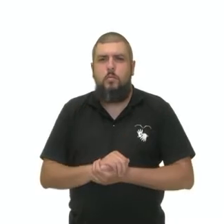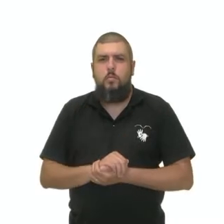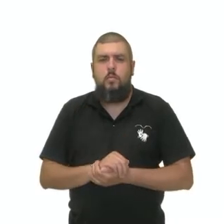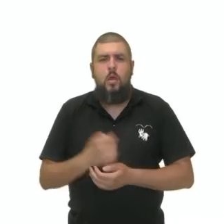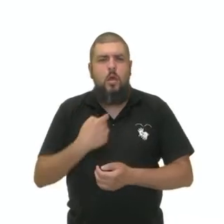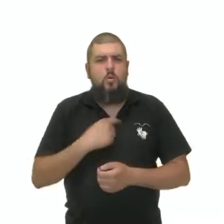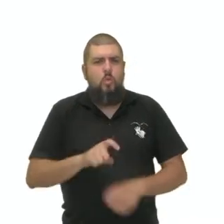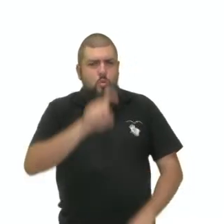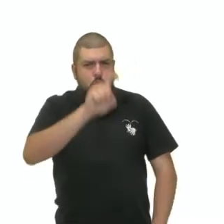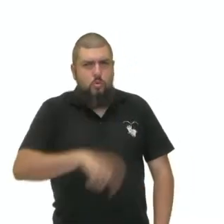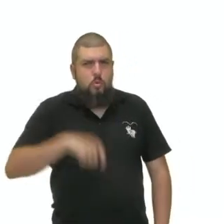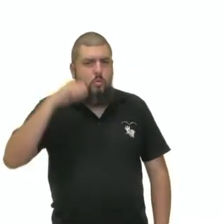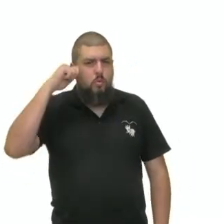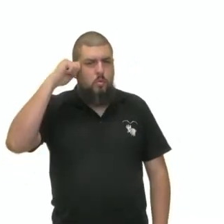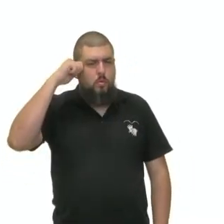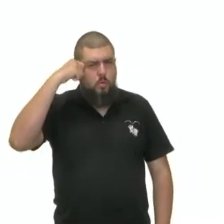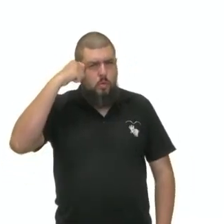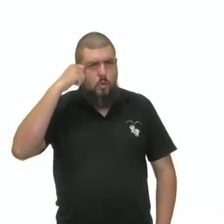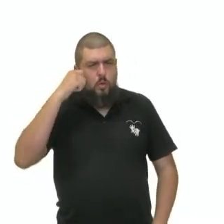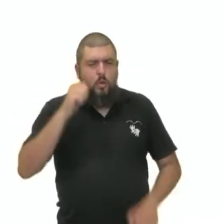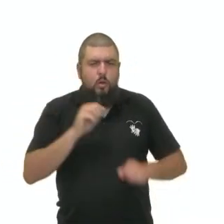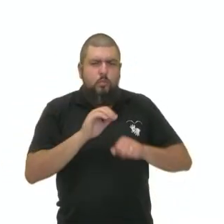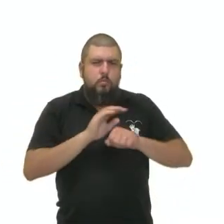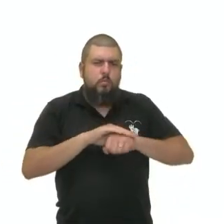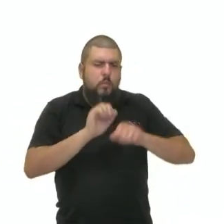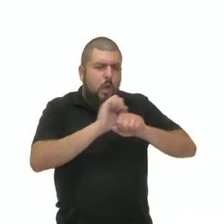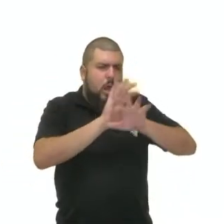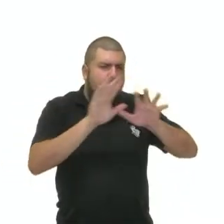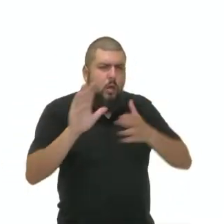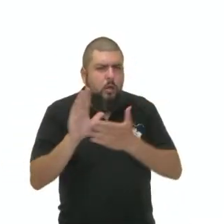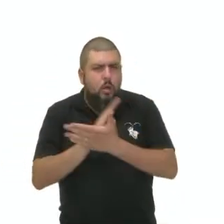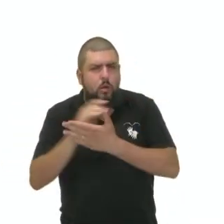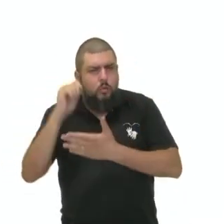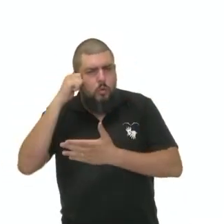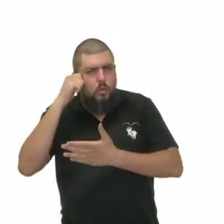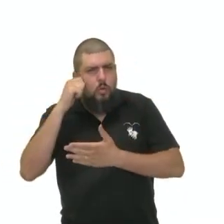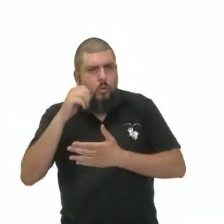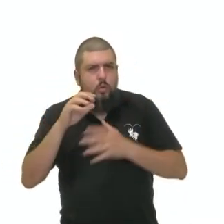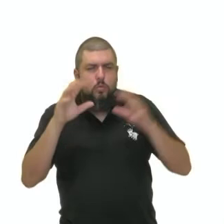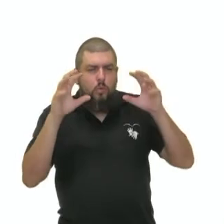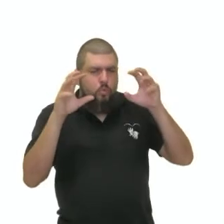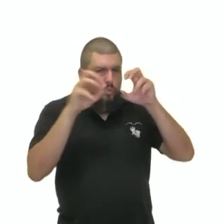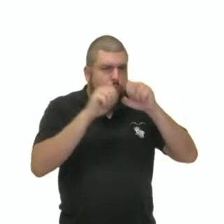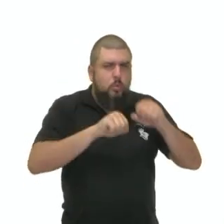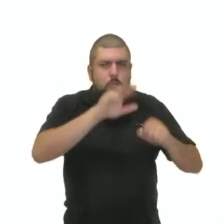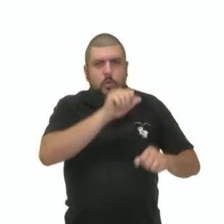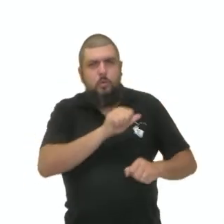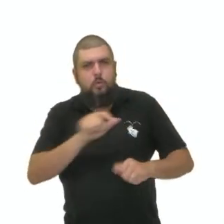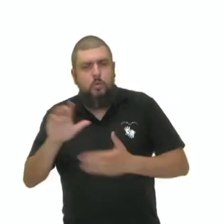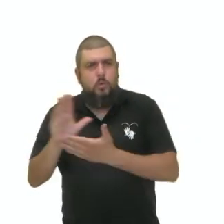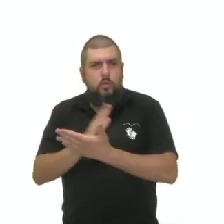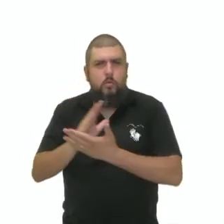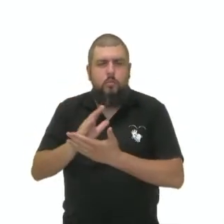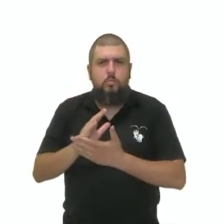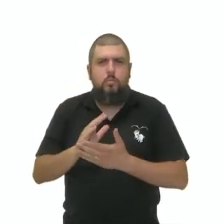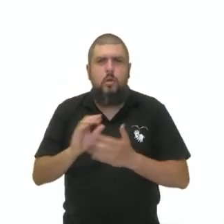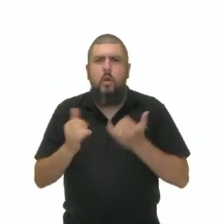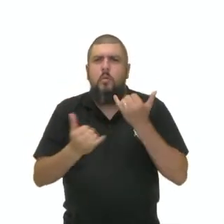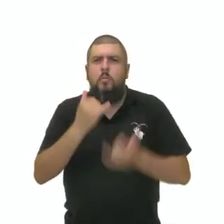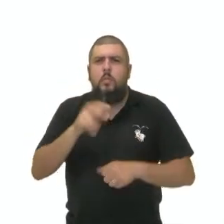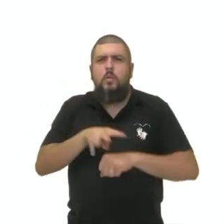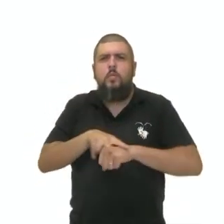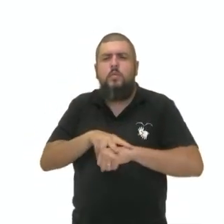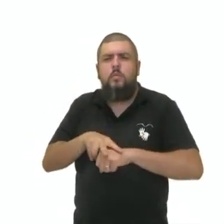Eu sou negro, um pouco mais claro que alguns negros e um pouco mais escuro do que outros. É como a cor verde. Tem o verde escuro, o verde